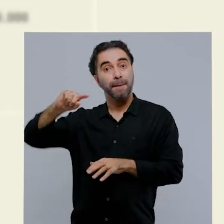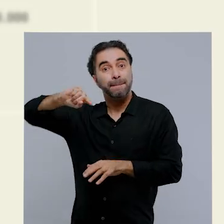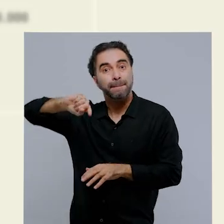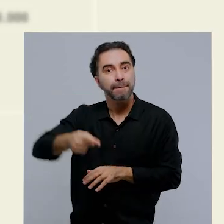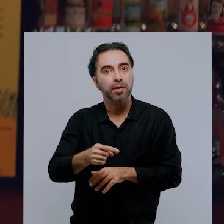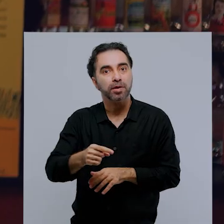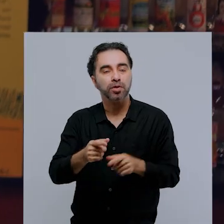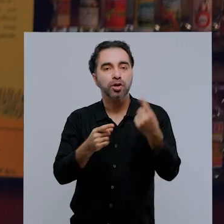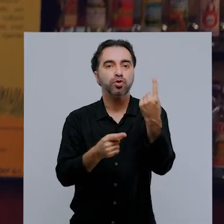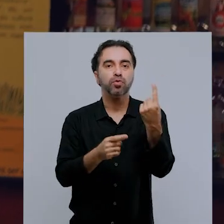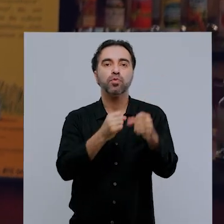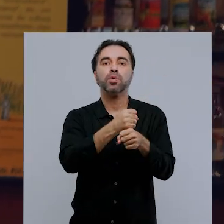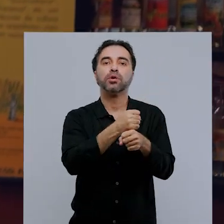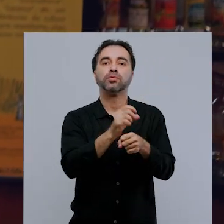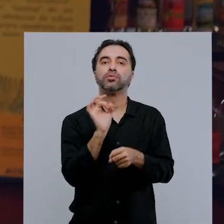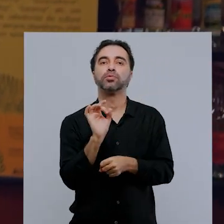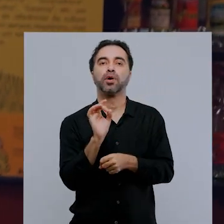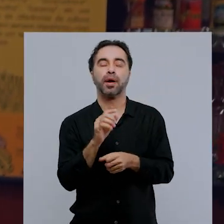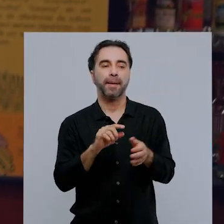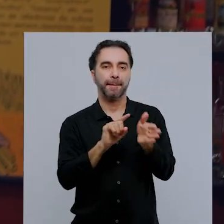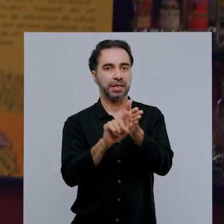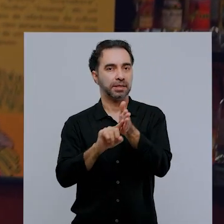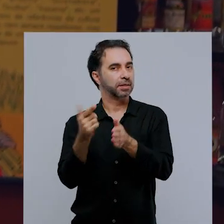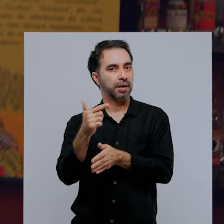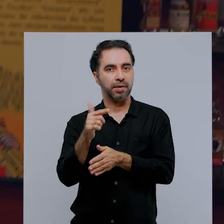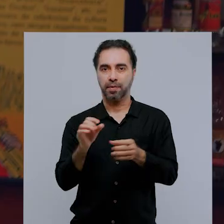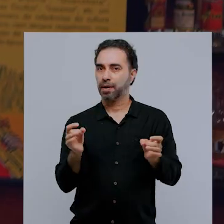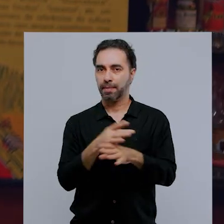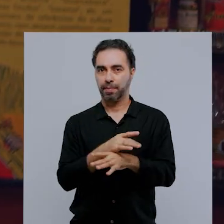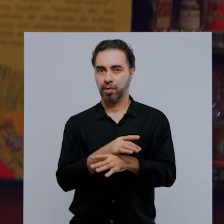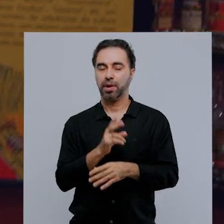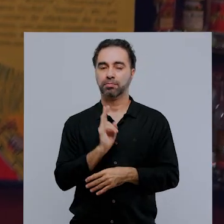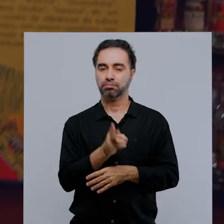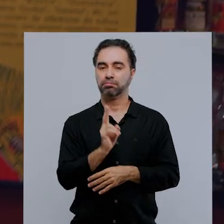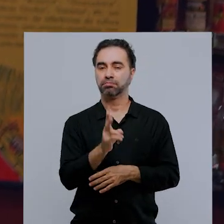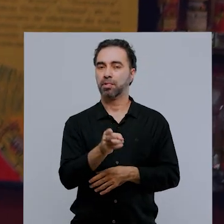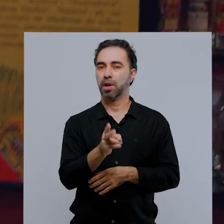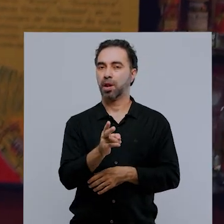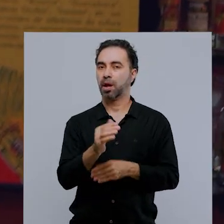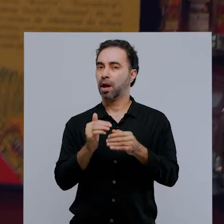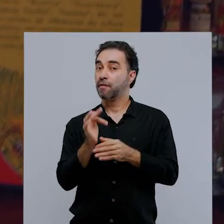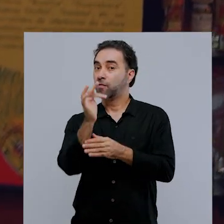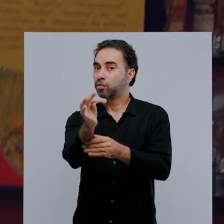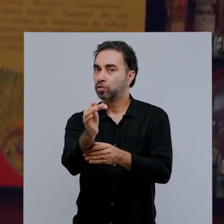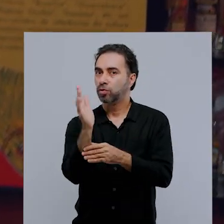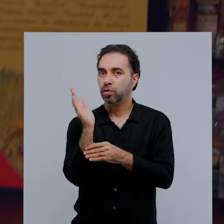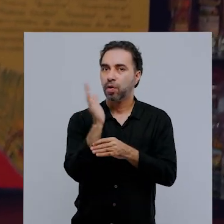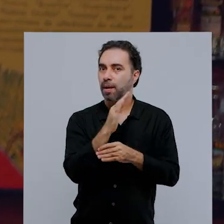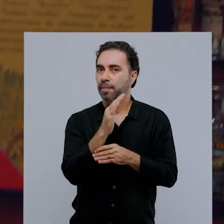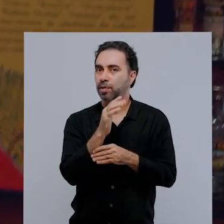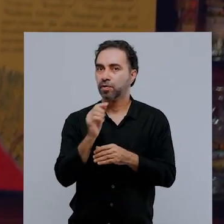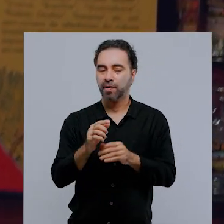bebida numa safra. Essa pesquisa não terminou, ela continua. E em breve novas revelações